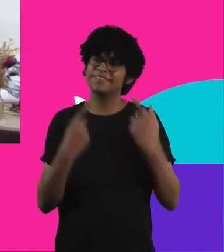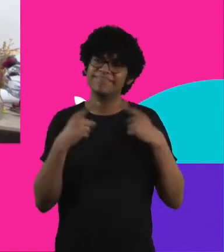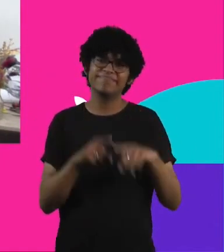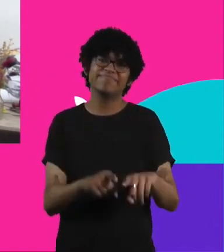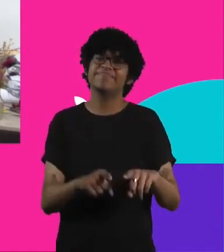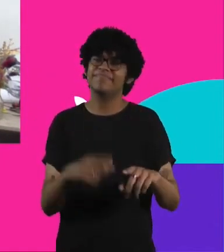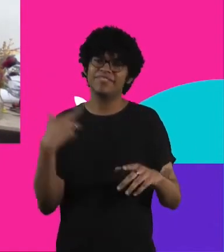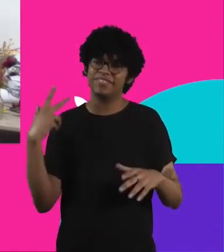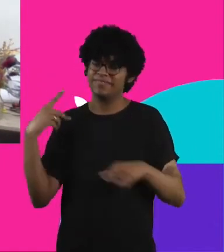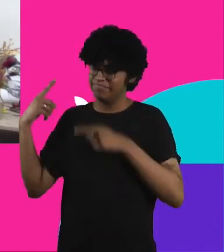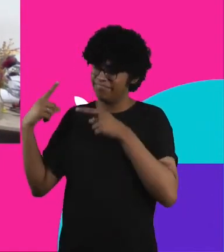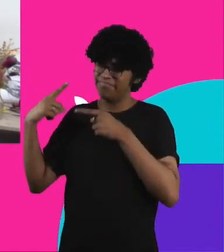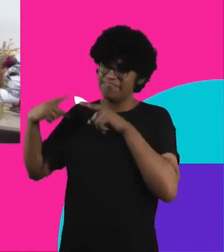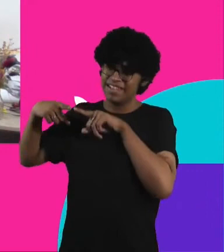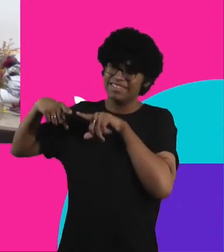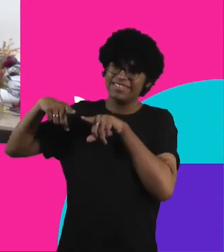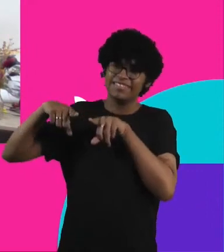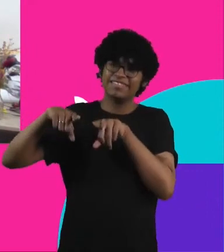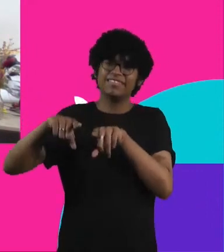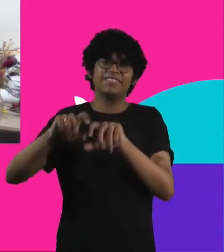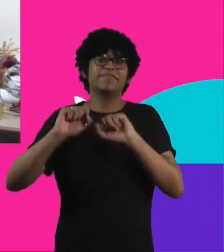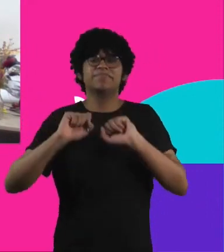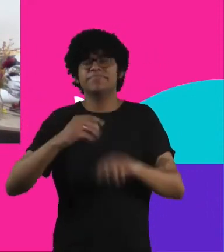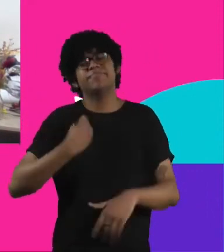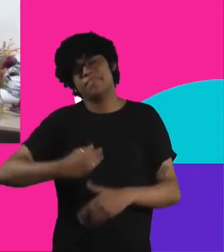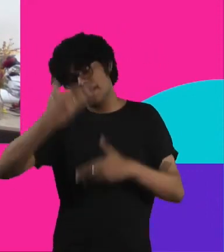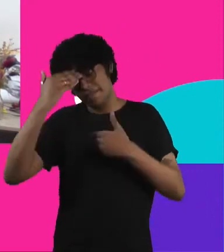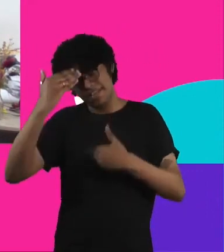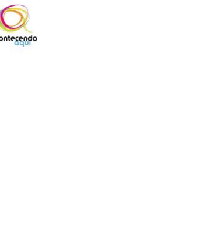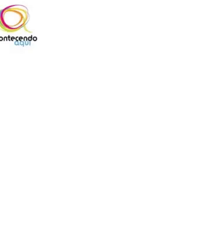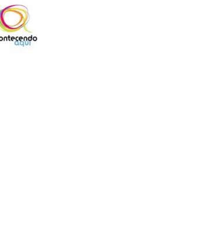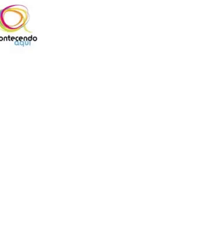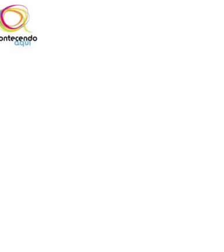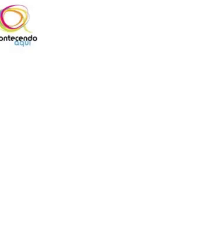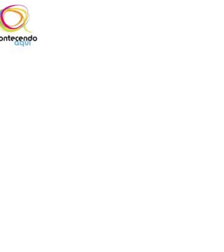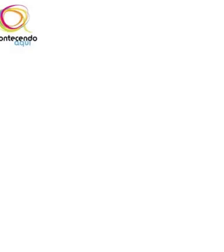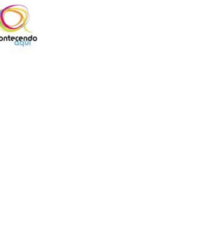parceiros de longa data aí. Então, brigadão mesmo pela presença de vocês, tá bom, pessoal?